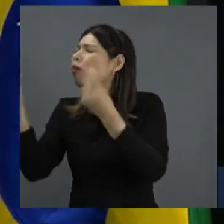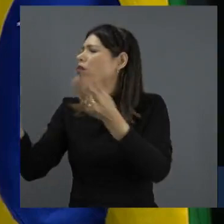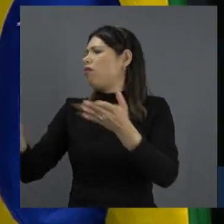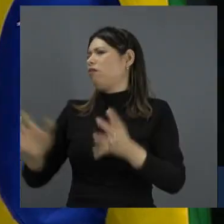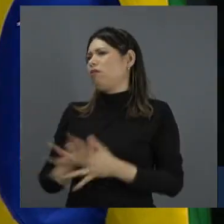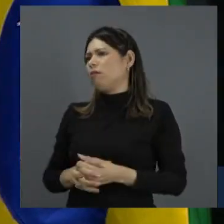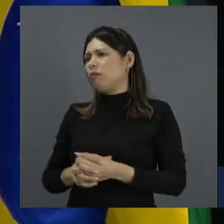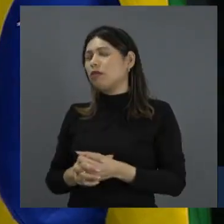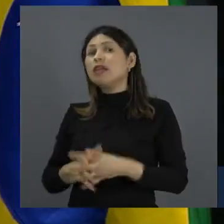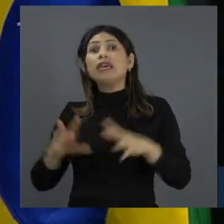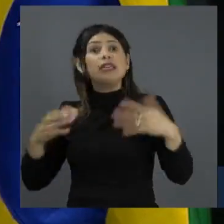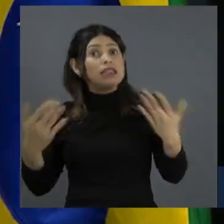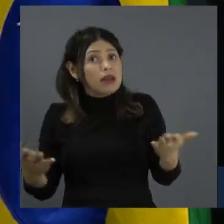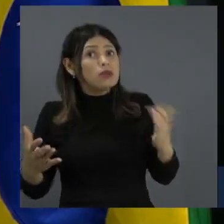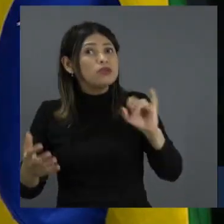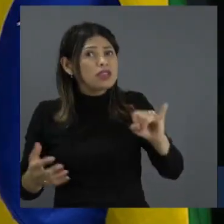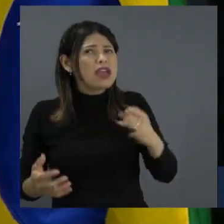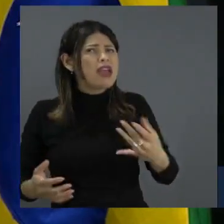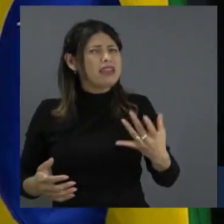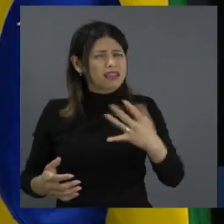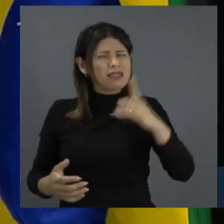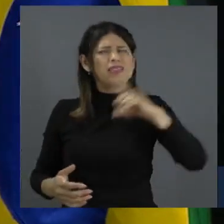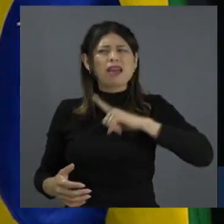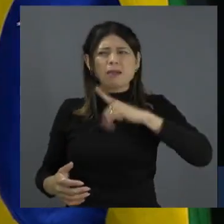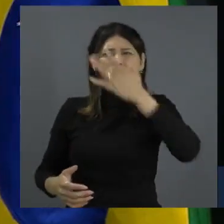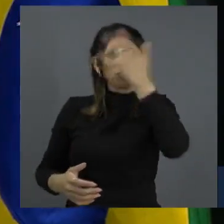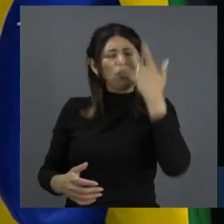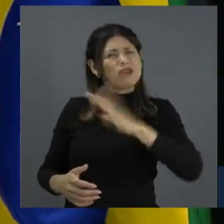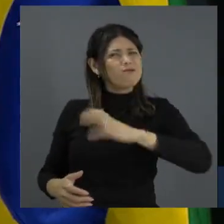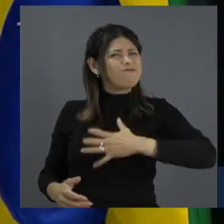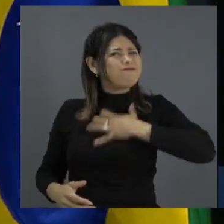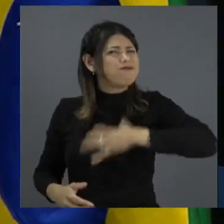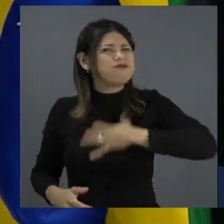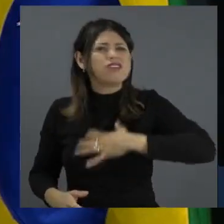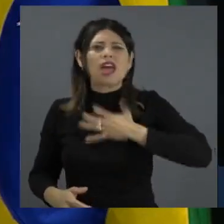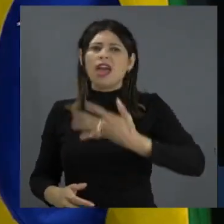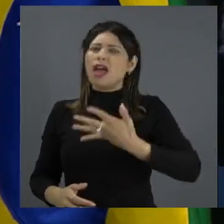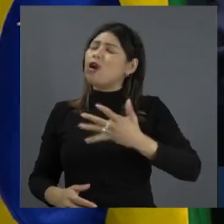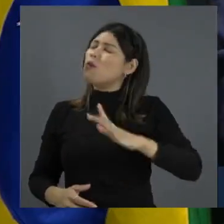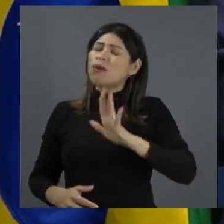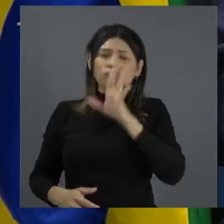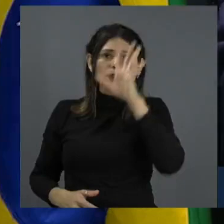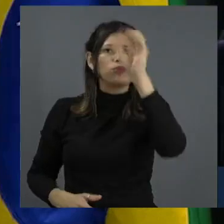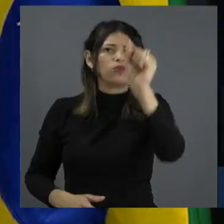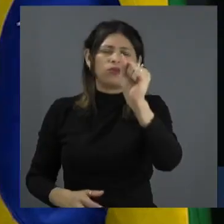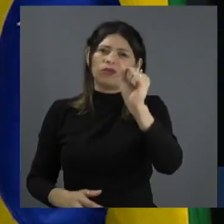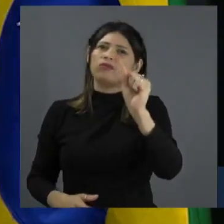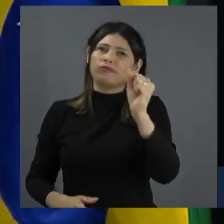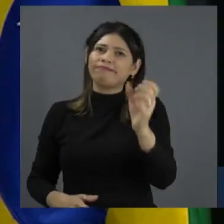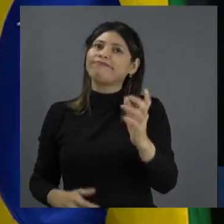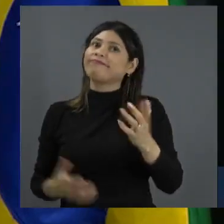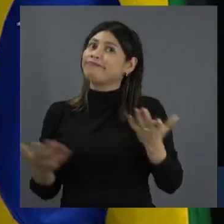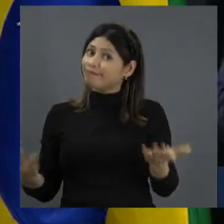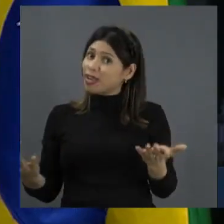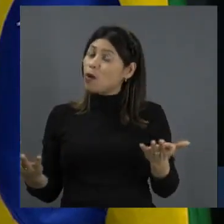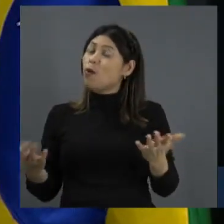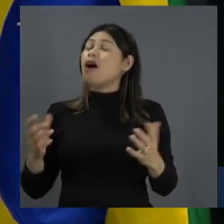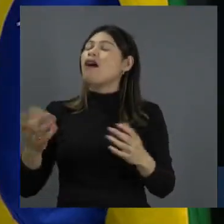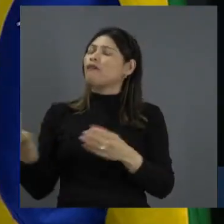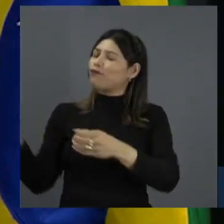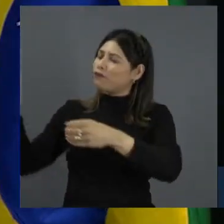Quem não se indigna com a situação dessa? Uma aberração. Mas voltando ao